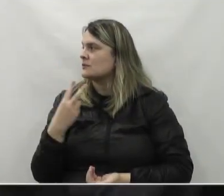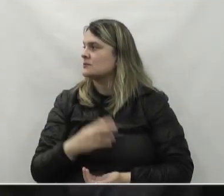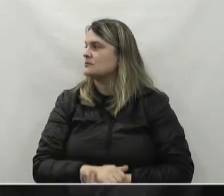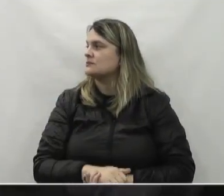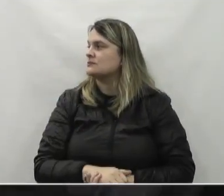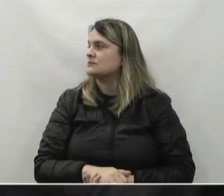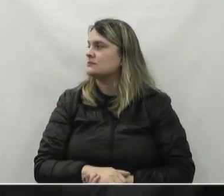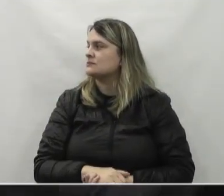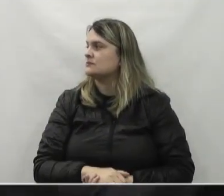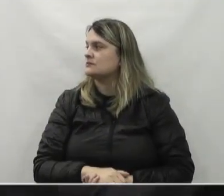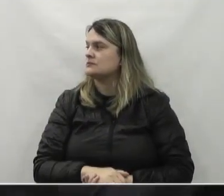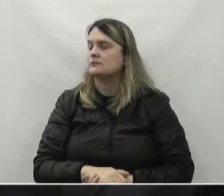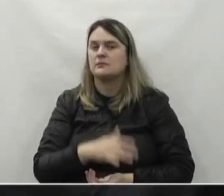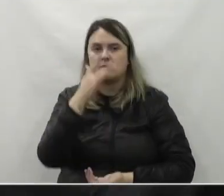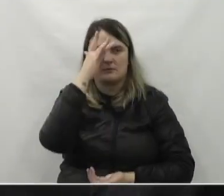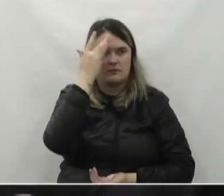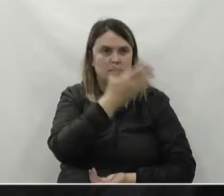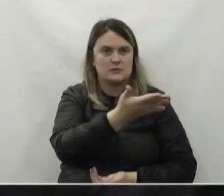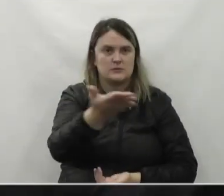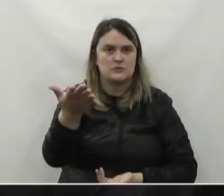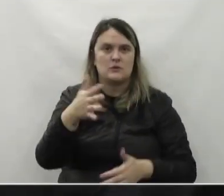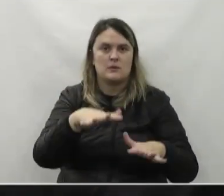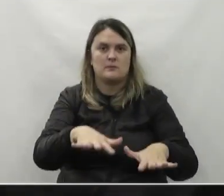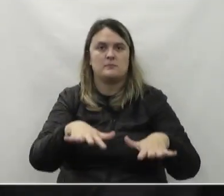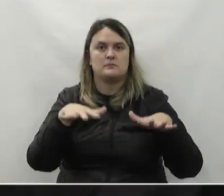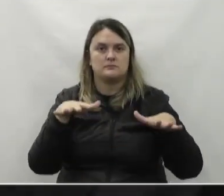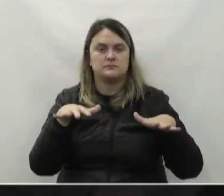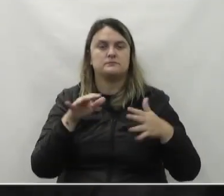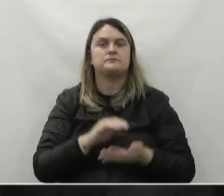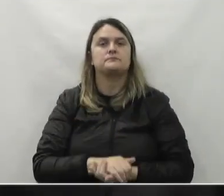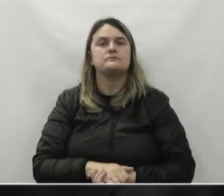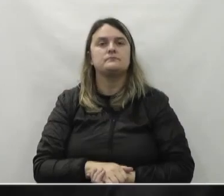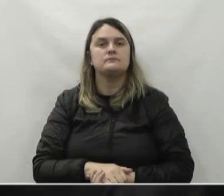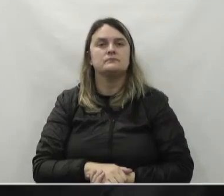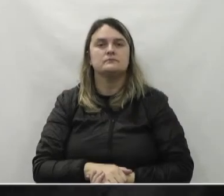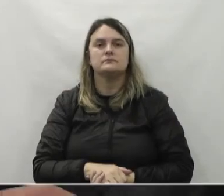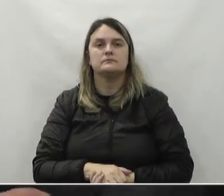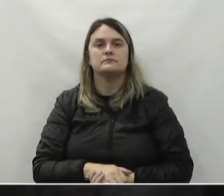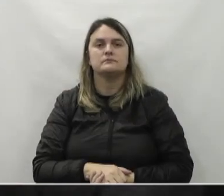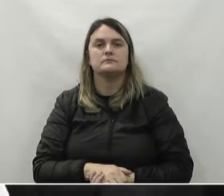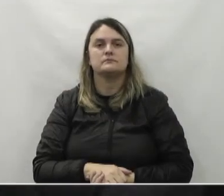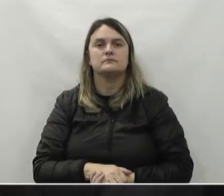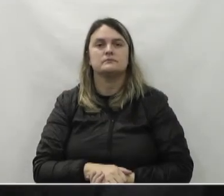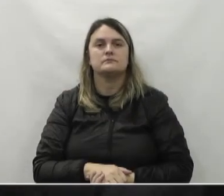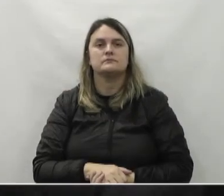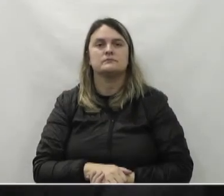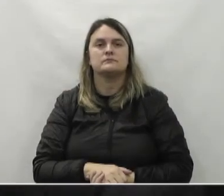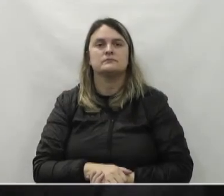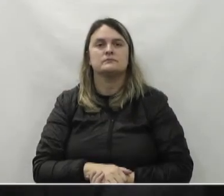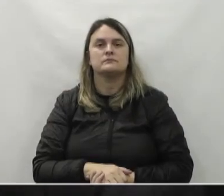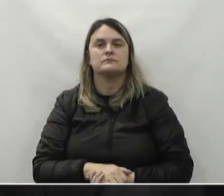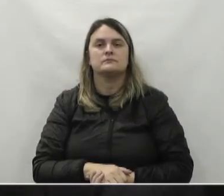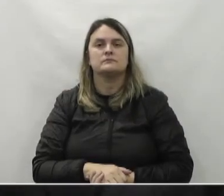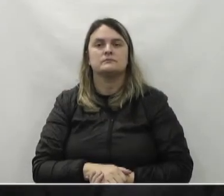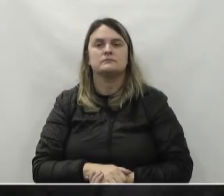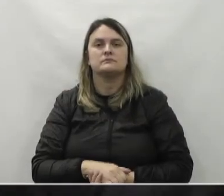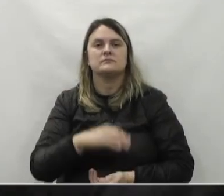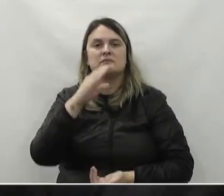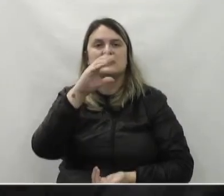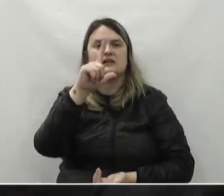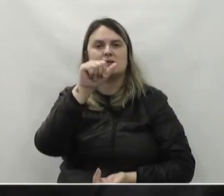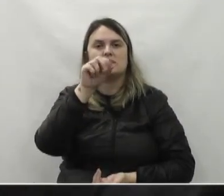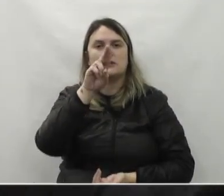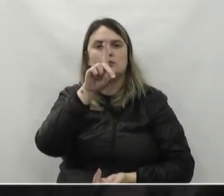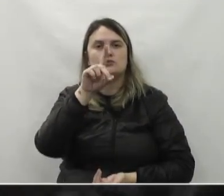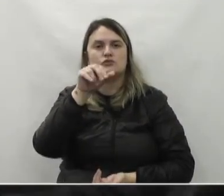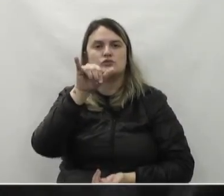colegas vereadores, público aqui presente, ao suplente a vereadora aqui, o Claudir